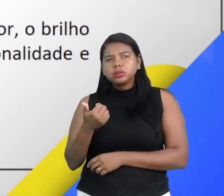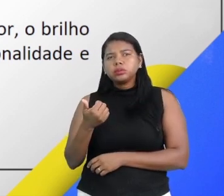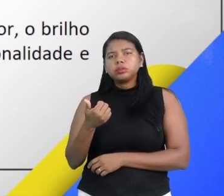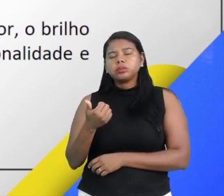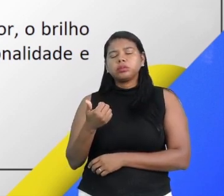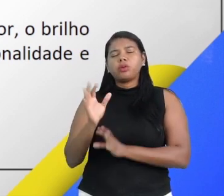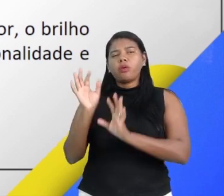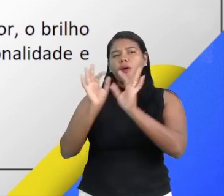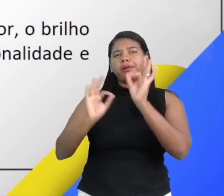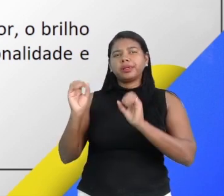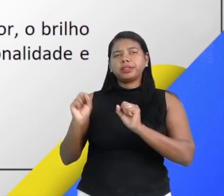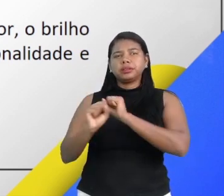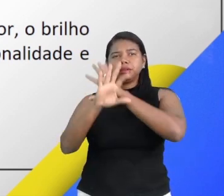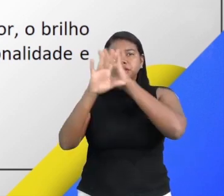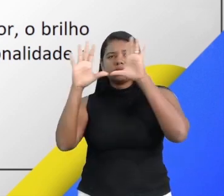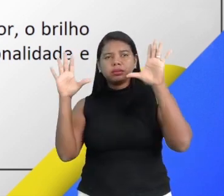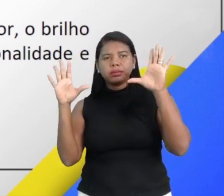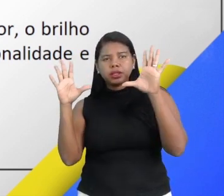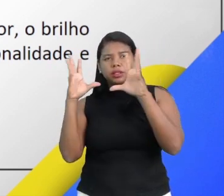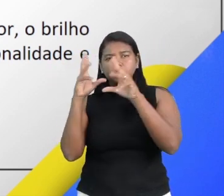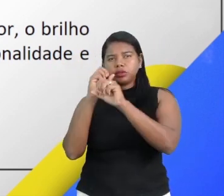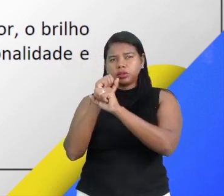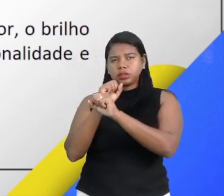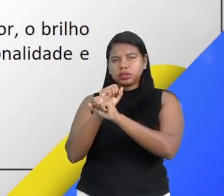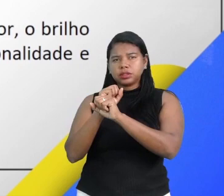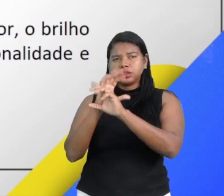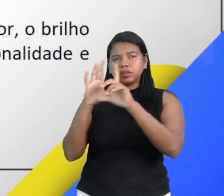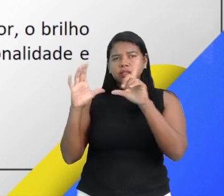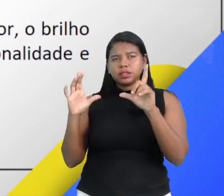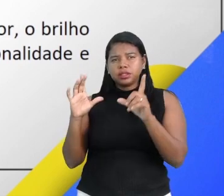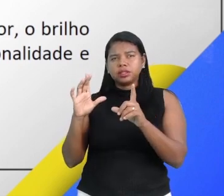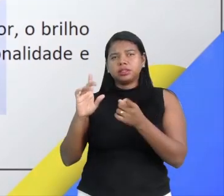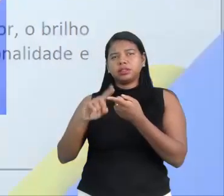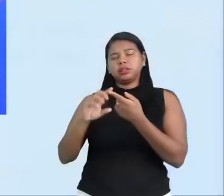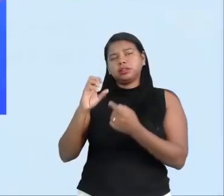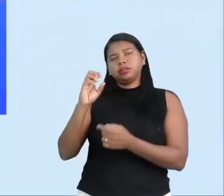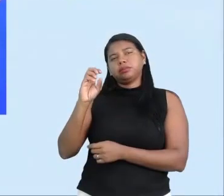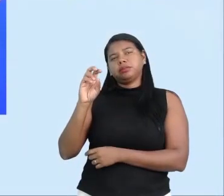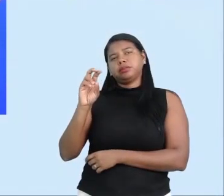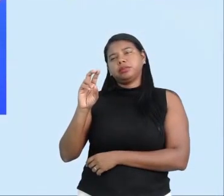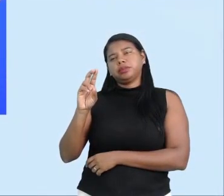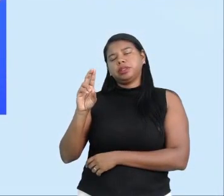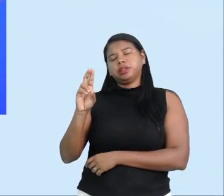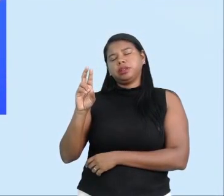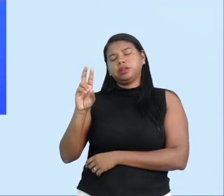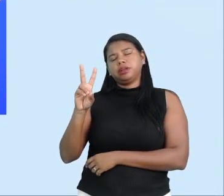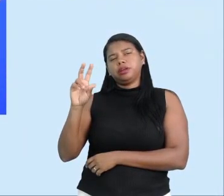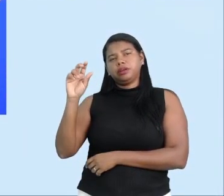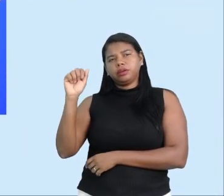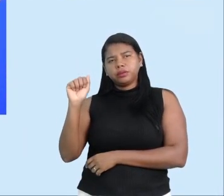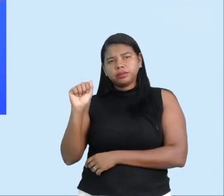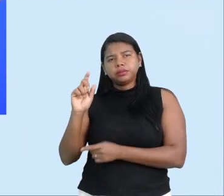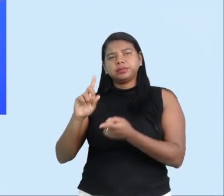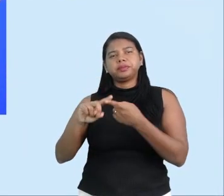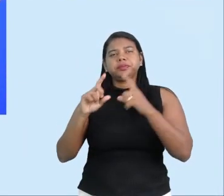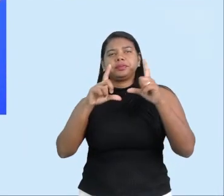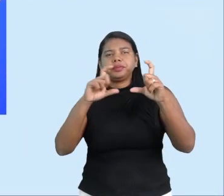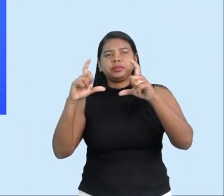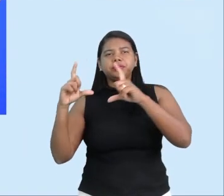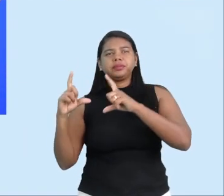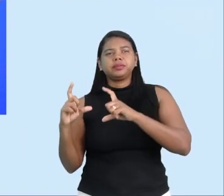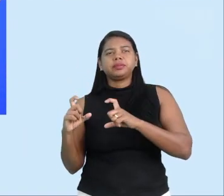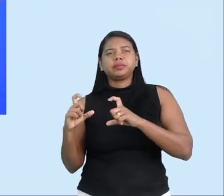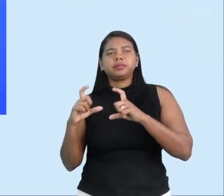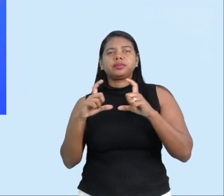brilho, contraste da imagem, o ajuste de curvas, que você tem um trabalho de foto, você tem um arquivo, você pode ter